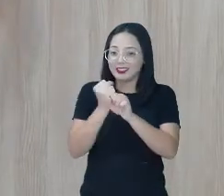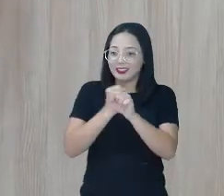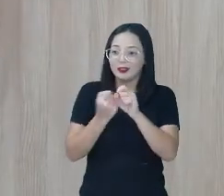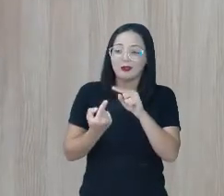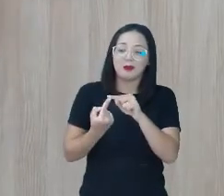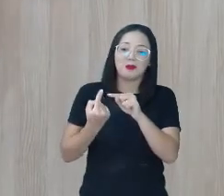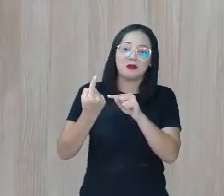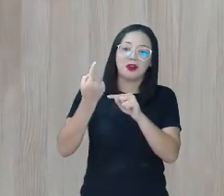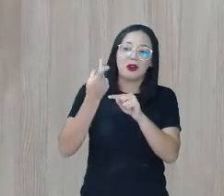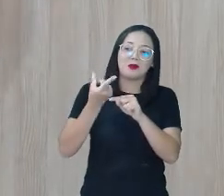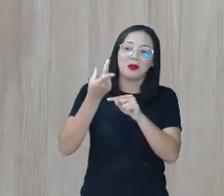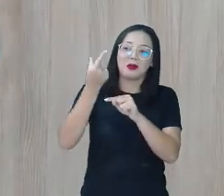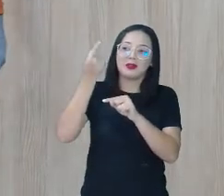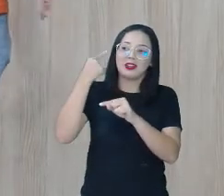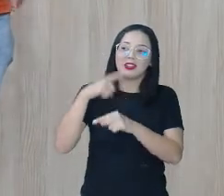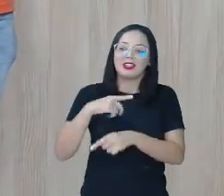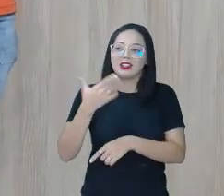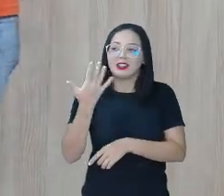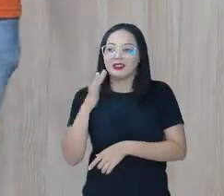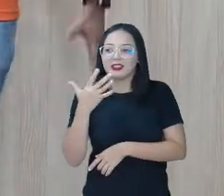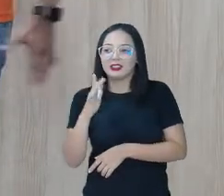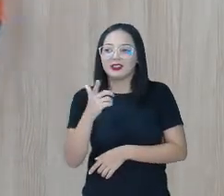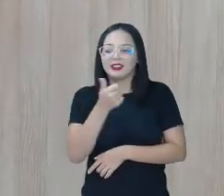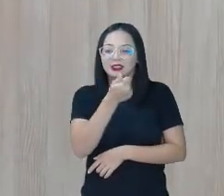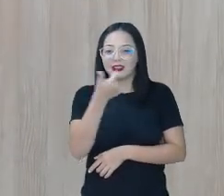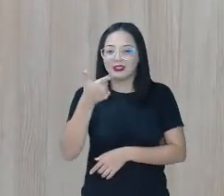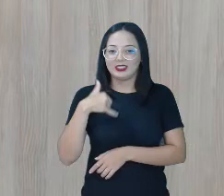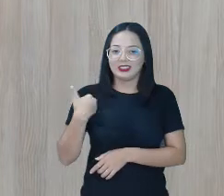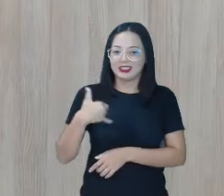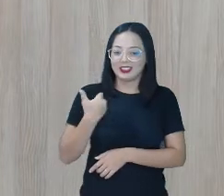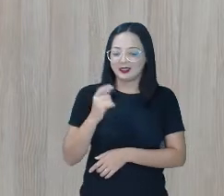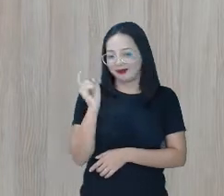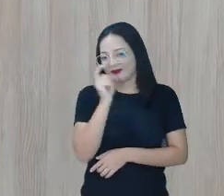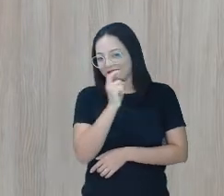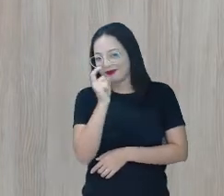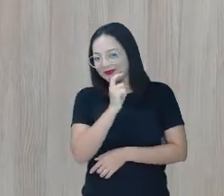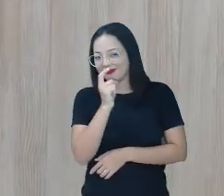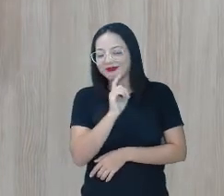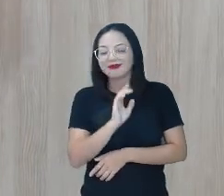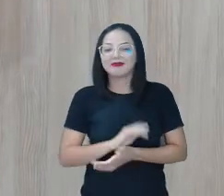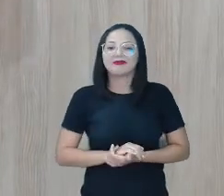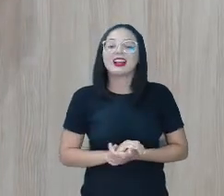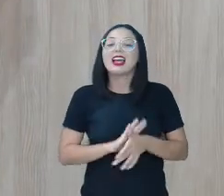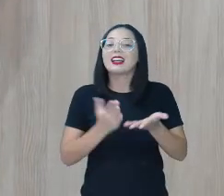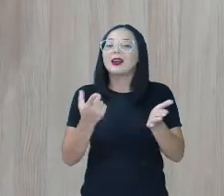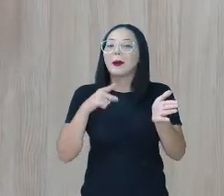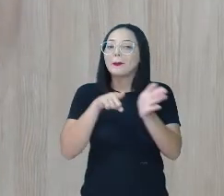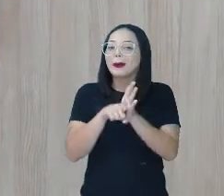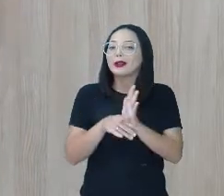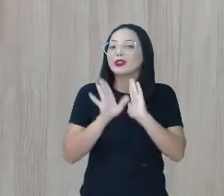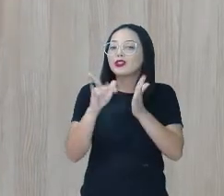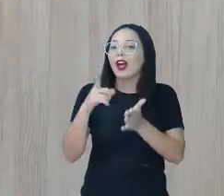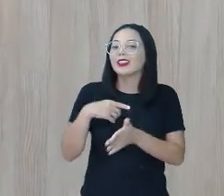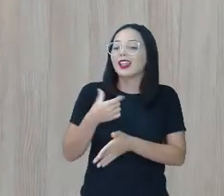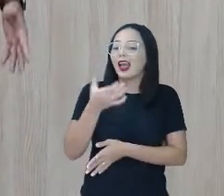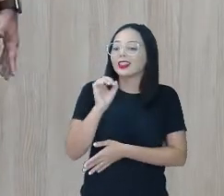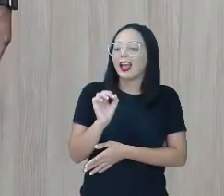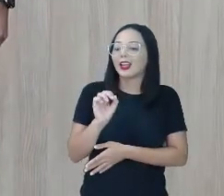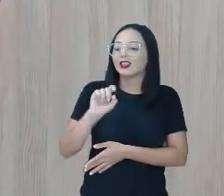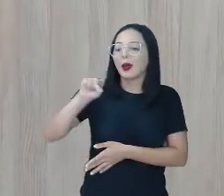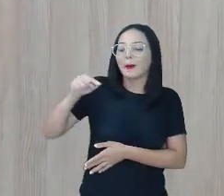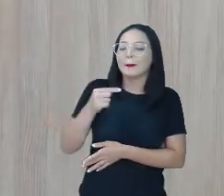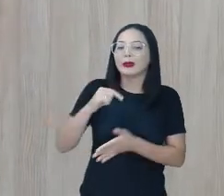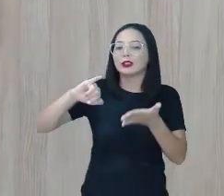atrás. Enfim, eu tinha uns 12 e mentira. Mentira. Vamos lá, ó. Então, será que a gente chega aí aos 10 mil